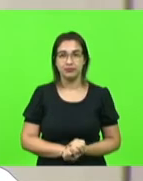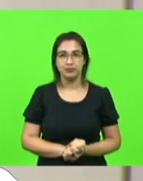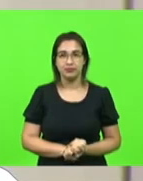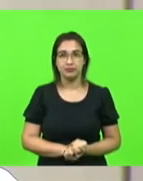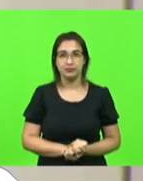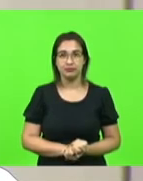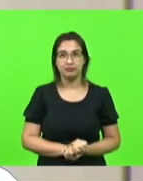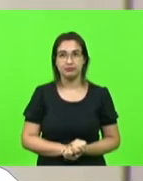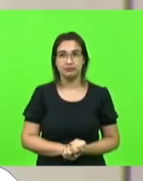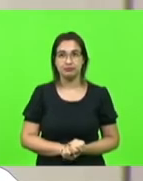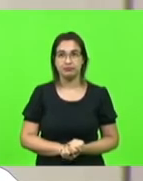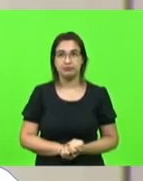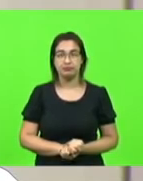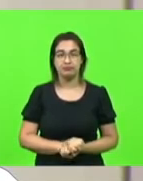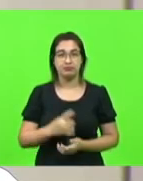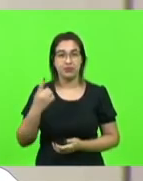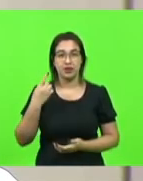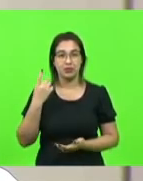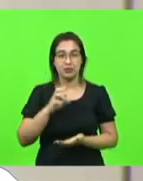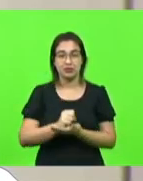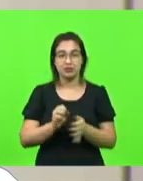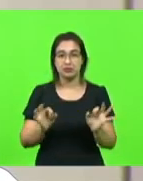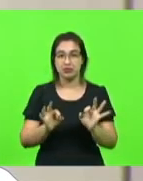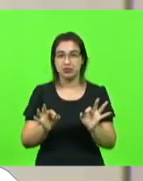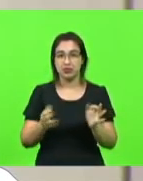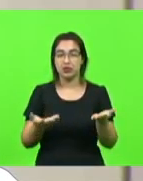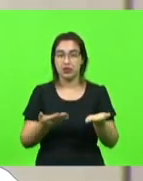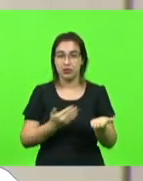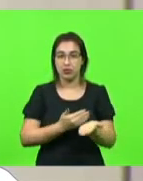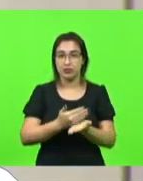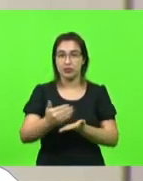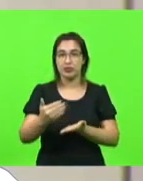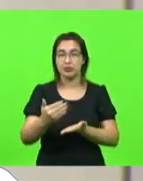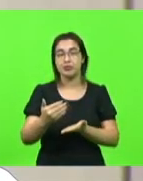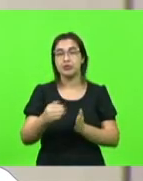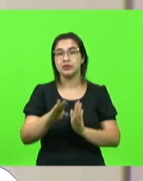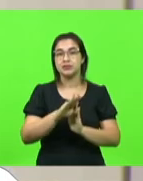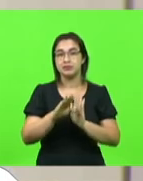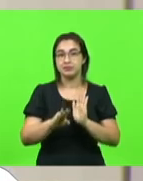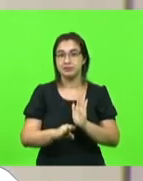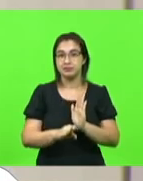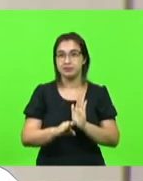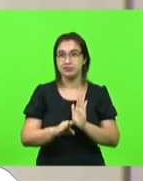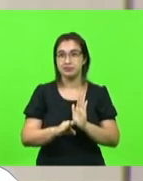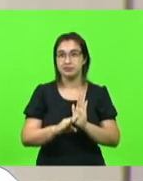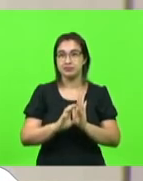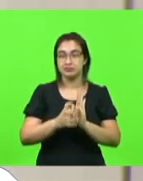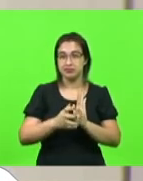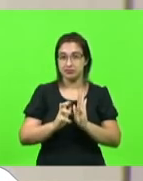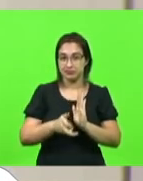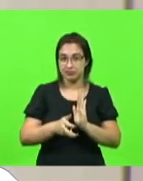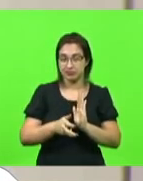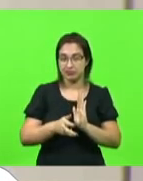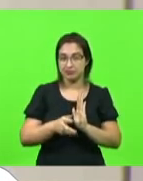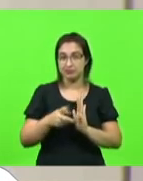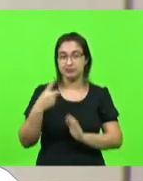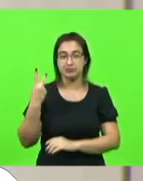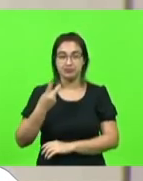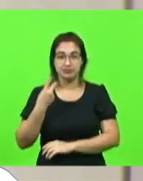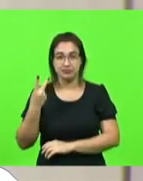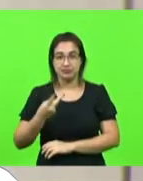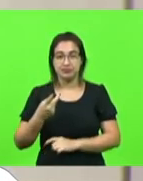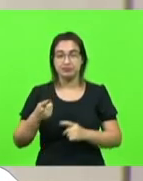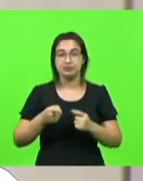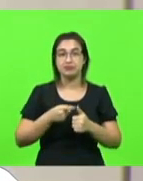Não havendo novos deputados inscritos, passaremos então agora ao horário destinado aos partidos políticos. E o primeiro partido, o primeiro bloco